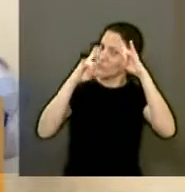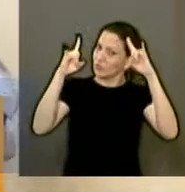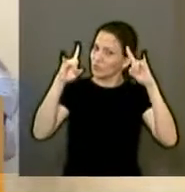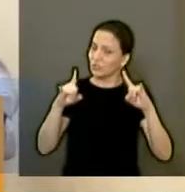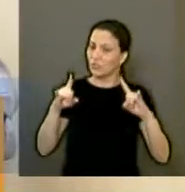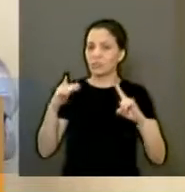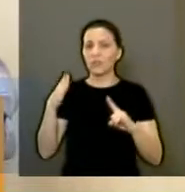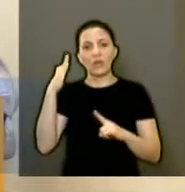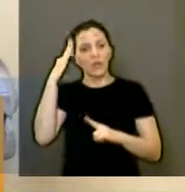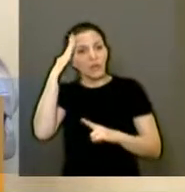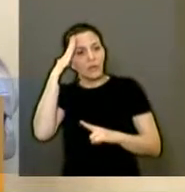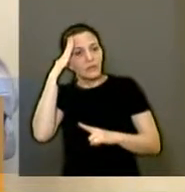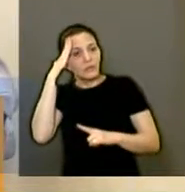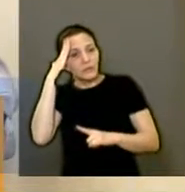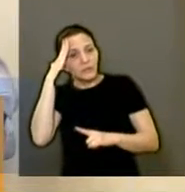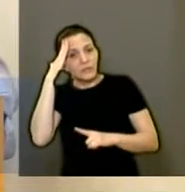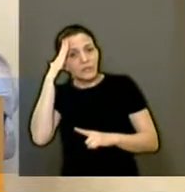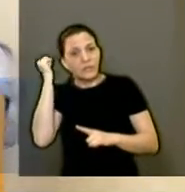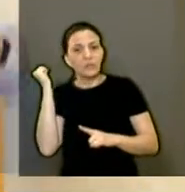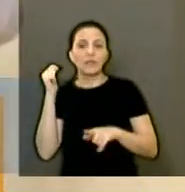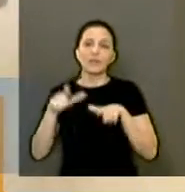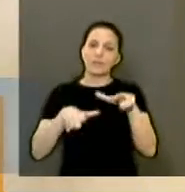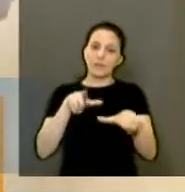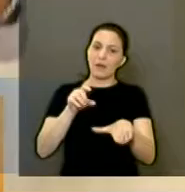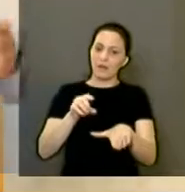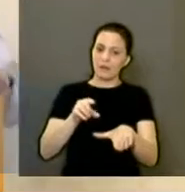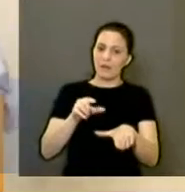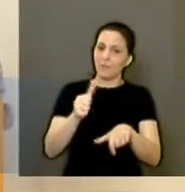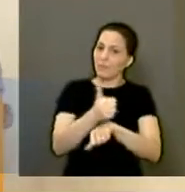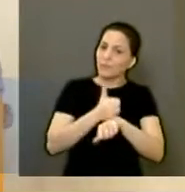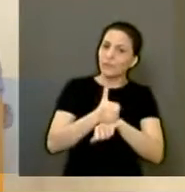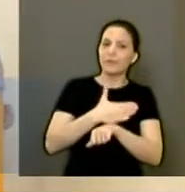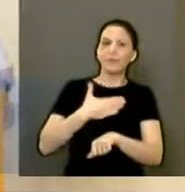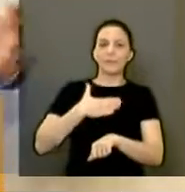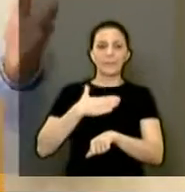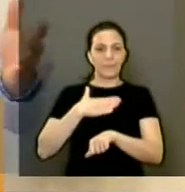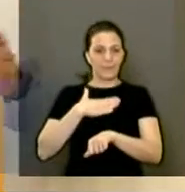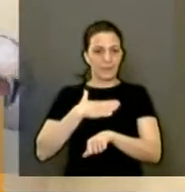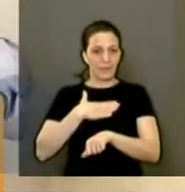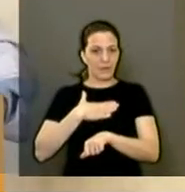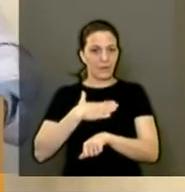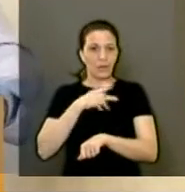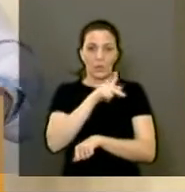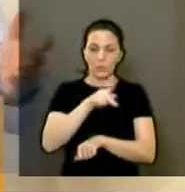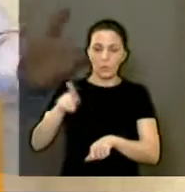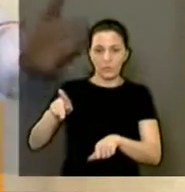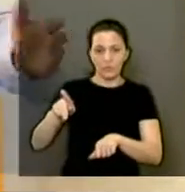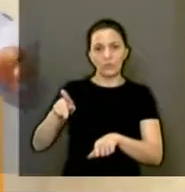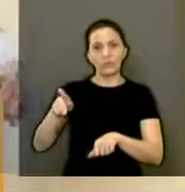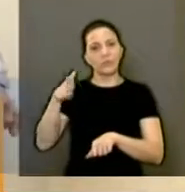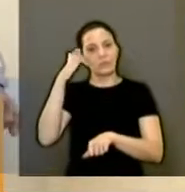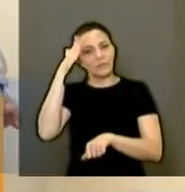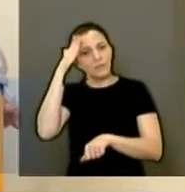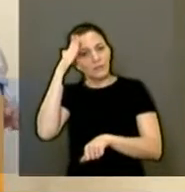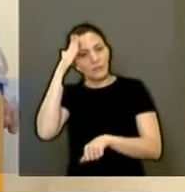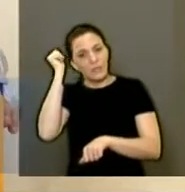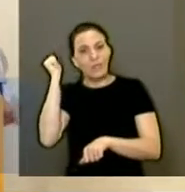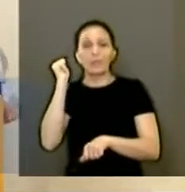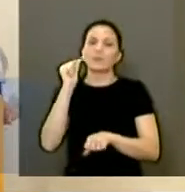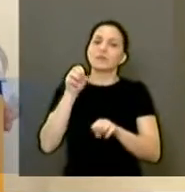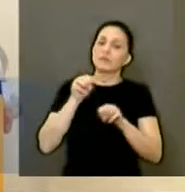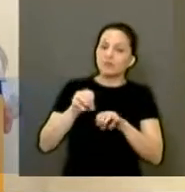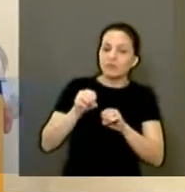fazer o pessoal os professores sabem da aula estão sem receber